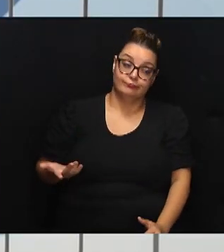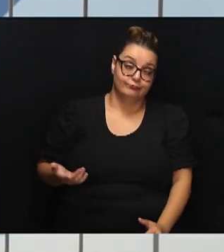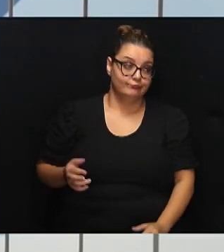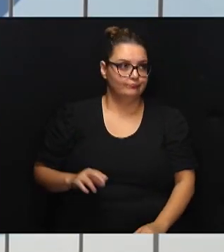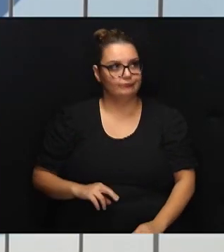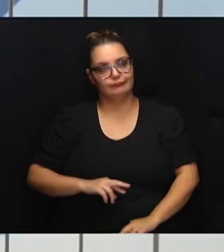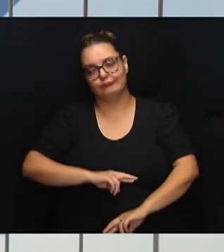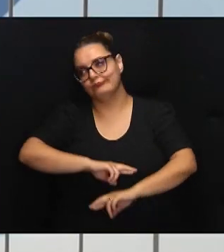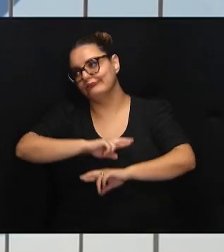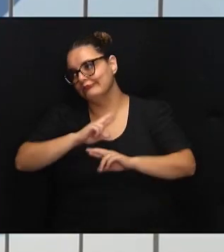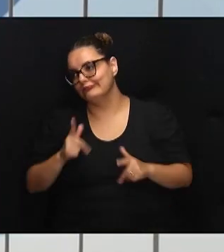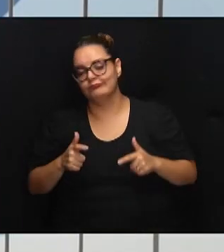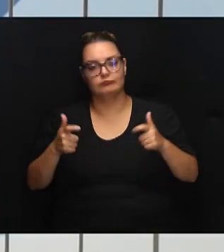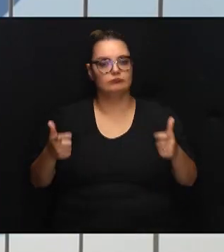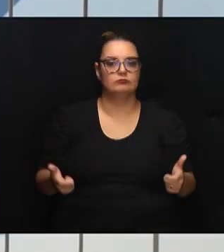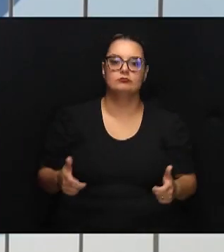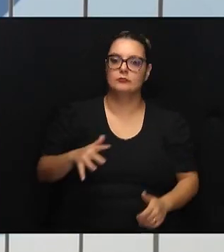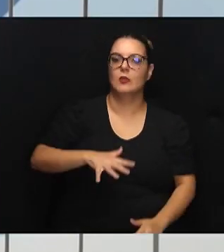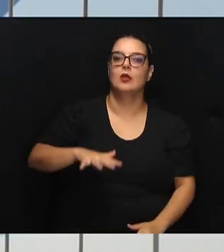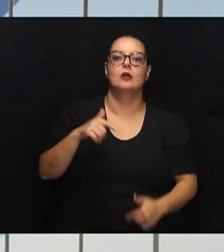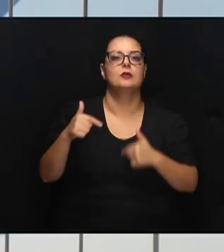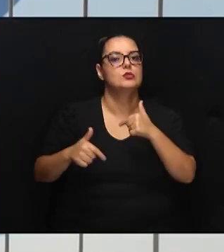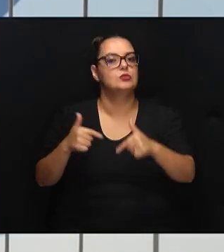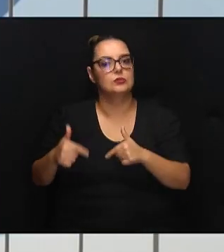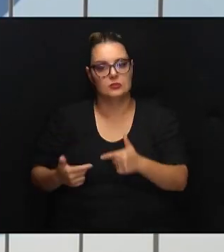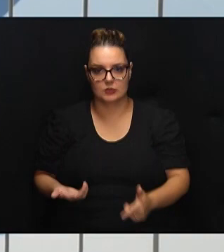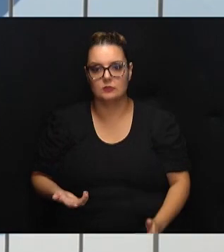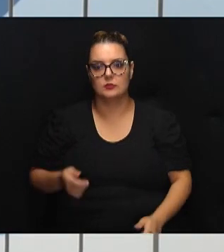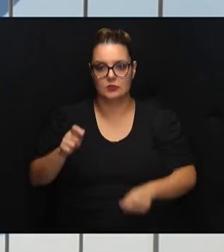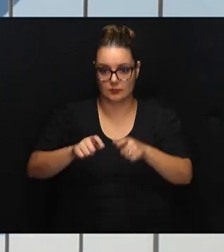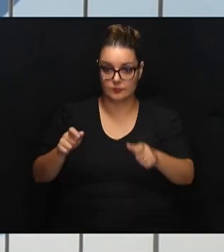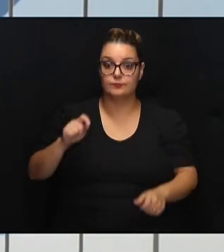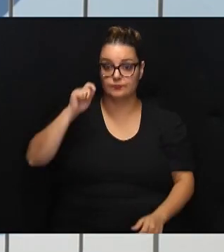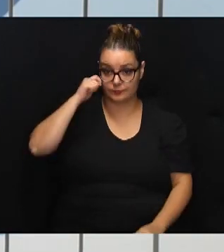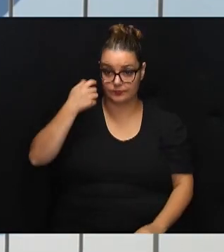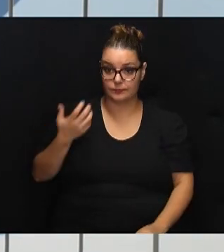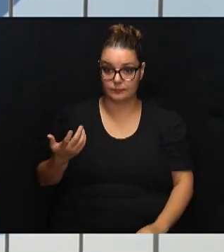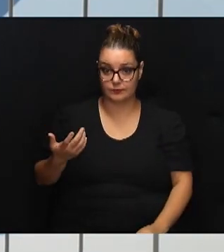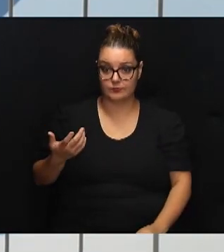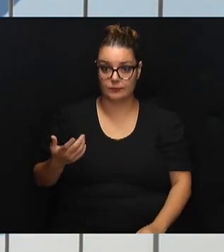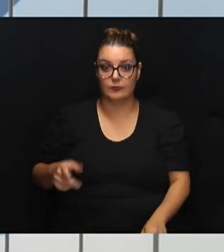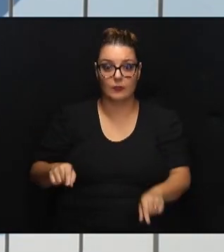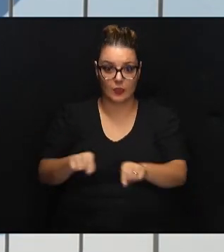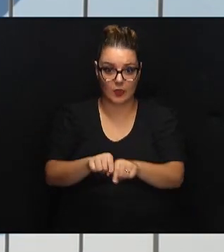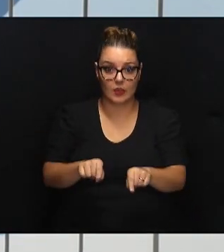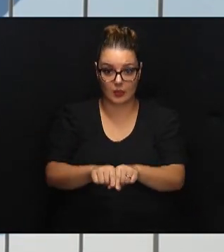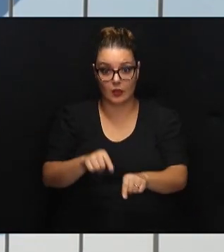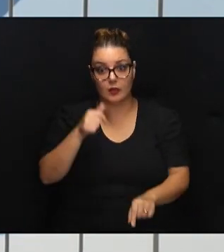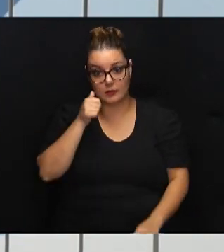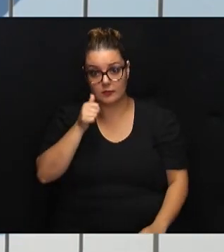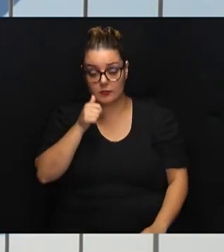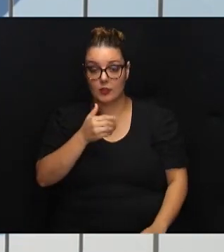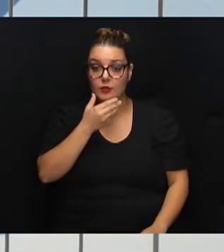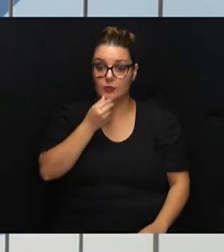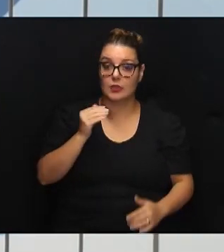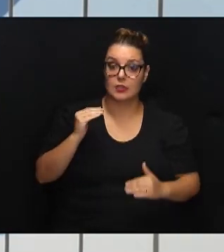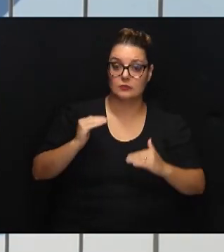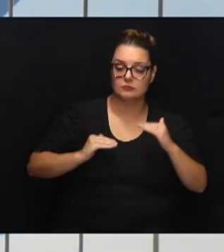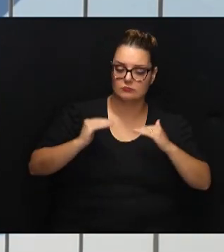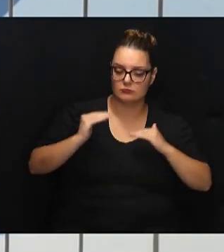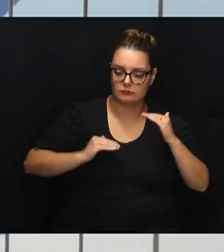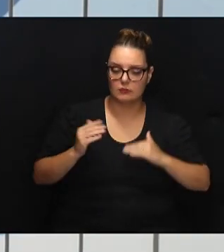muito grande no ambiente de trabalho. As pessoas pretas, e inclusive mulheres e homens, depende